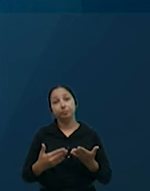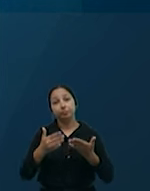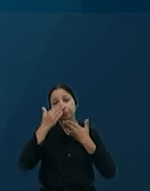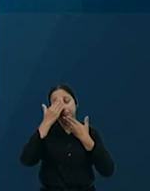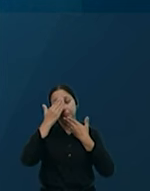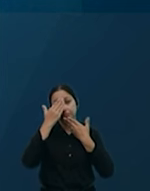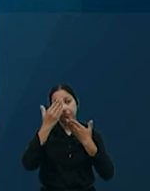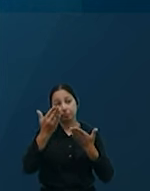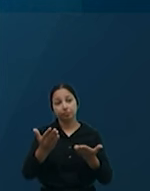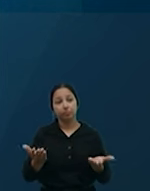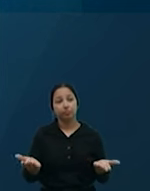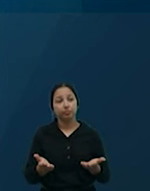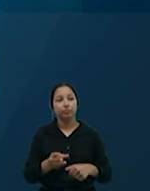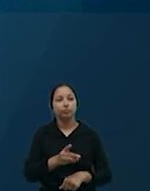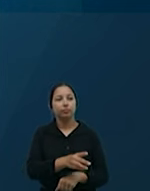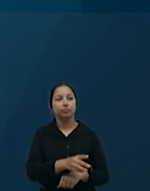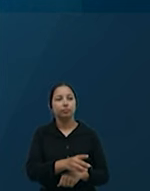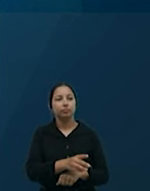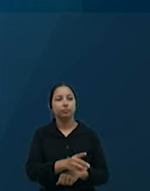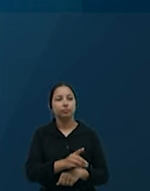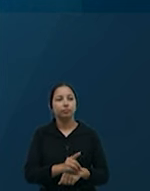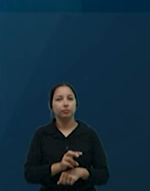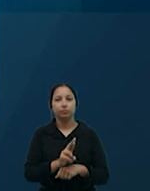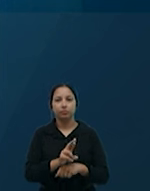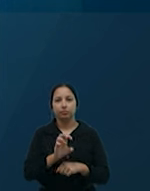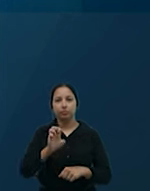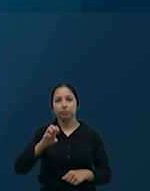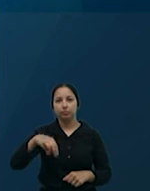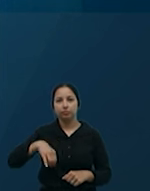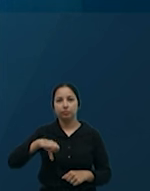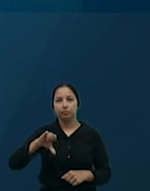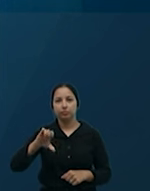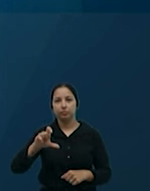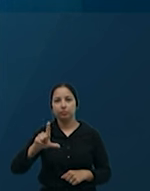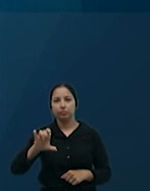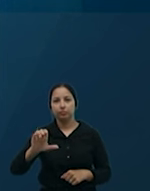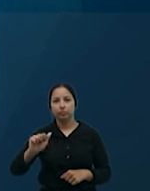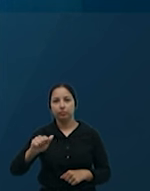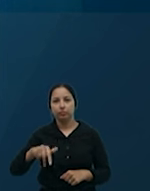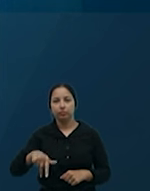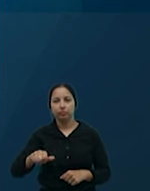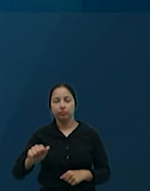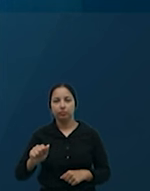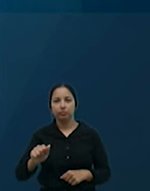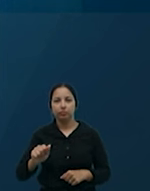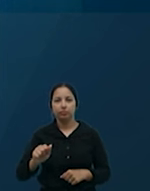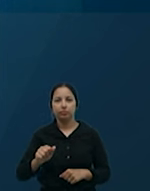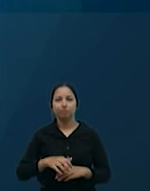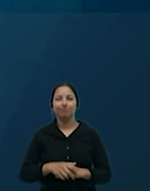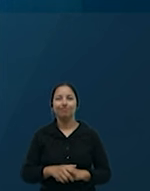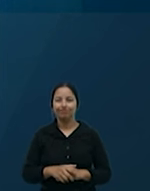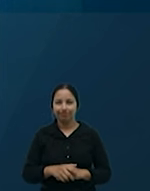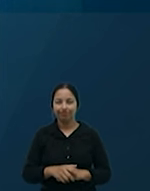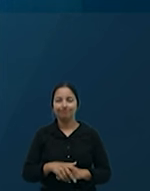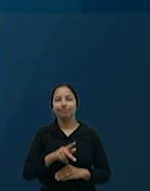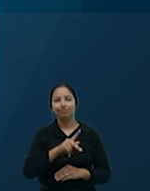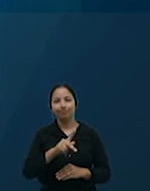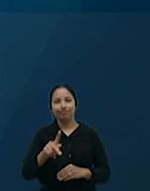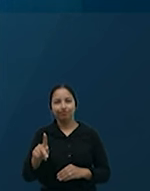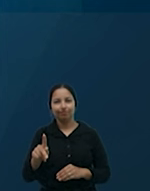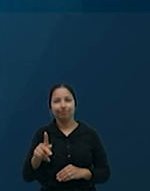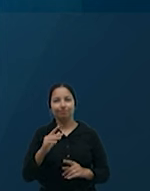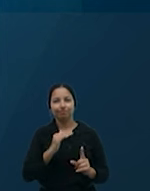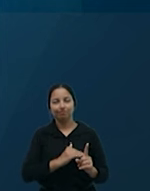doutora Emiliana, por favor, também no prazo máximo de 15 minutos. Excelentíssima senhora presidente,